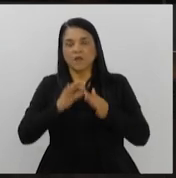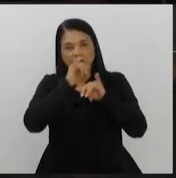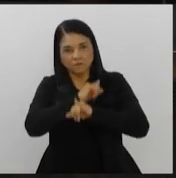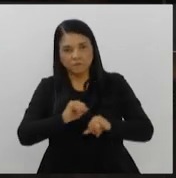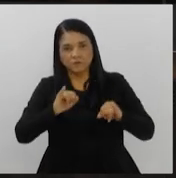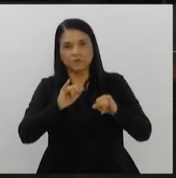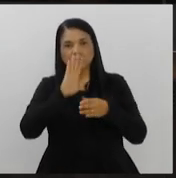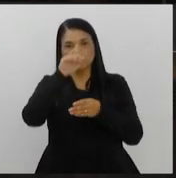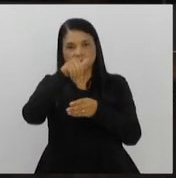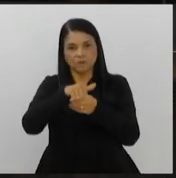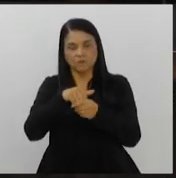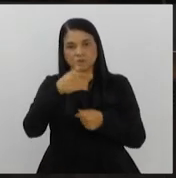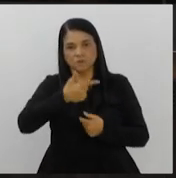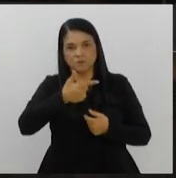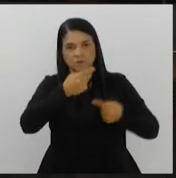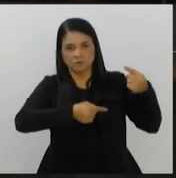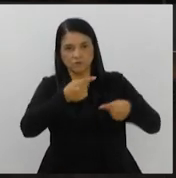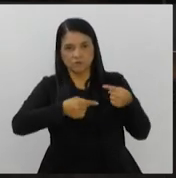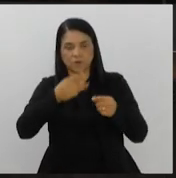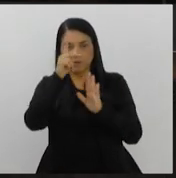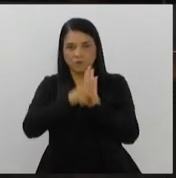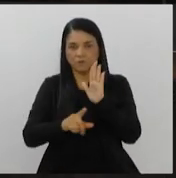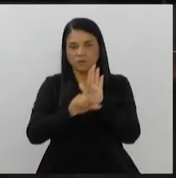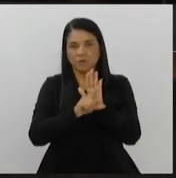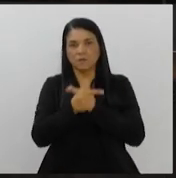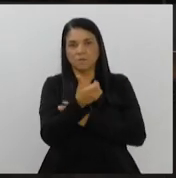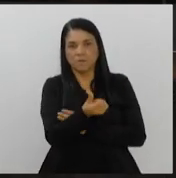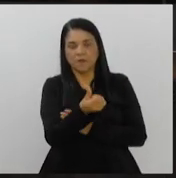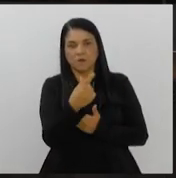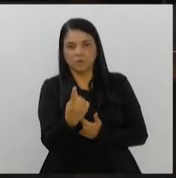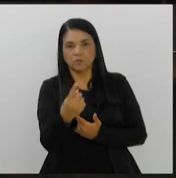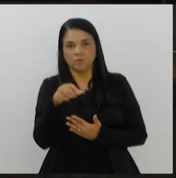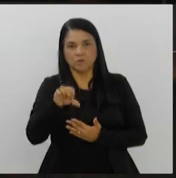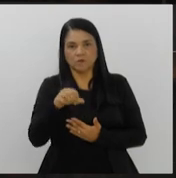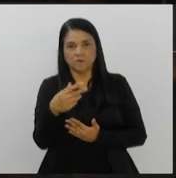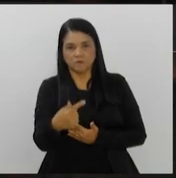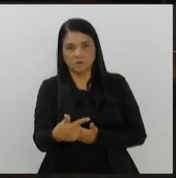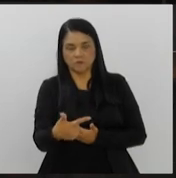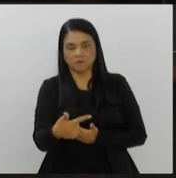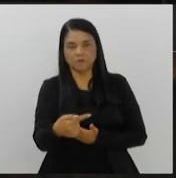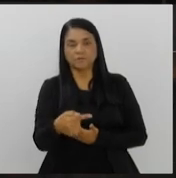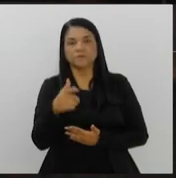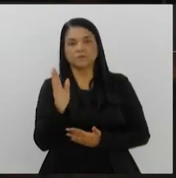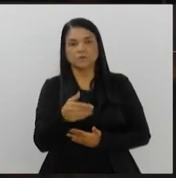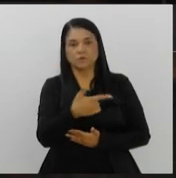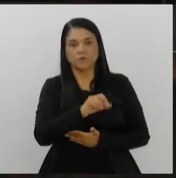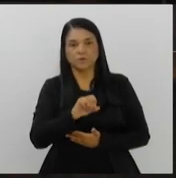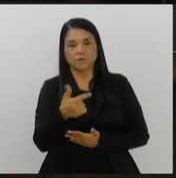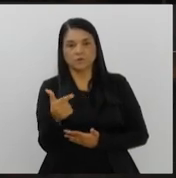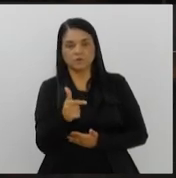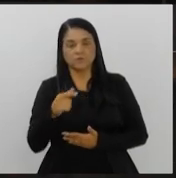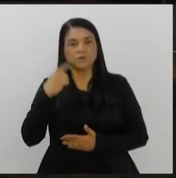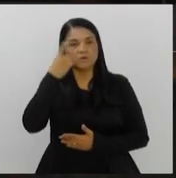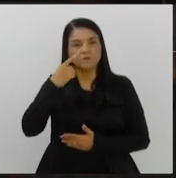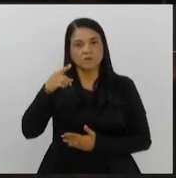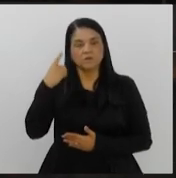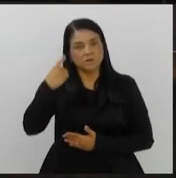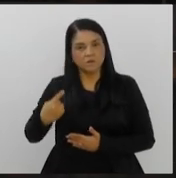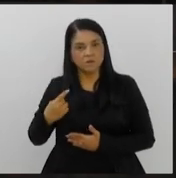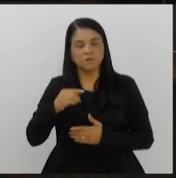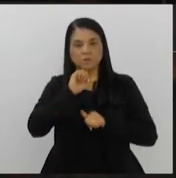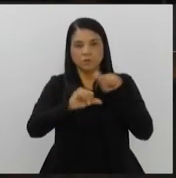Anuncio em votação em segunda discussão. Projeto de lei número 6197, de 2022, de autoria da deputada Dani Monteiro, que altera